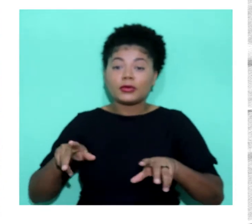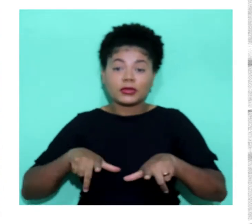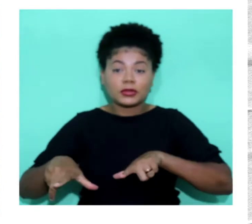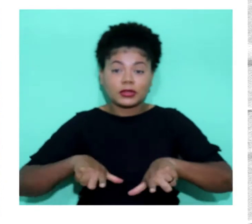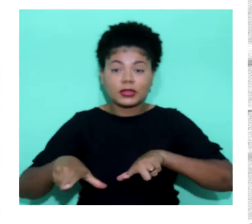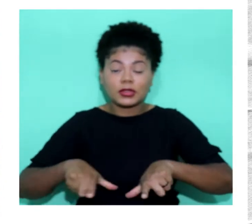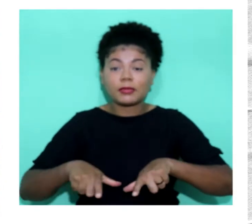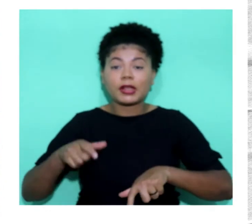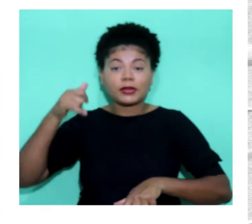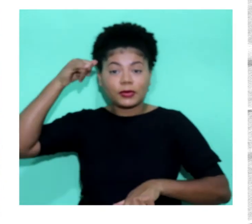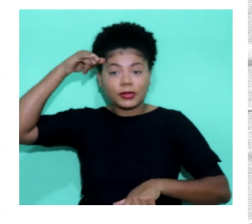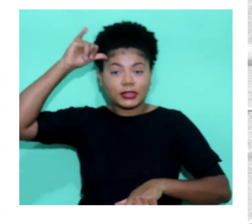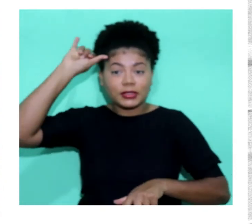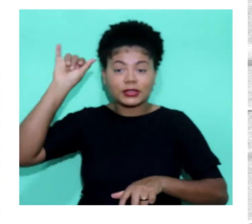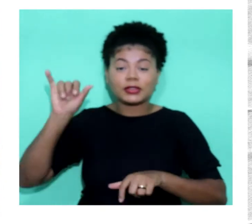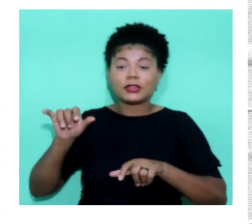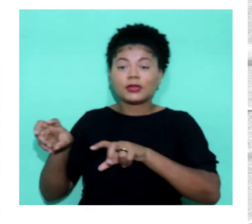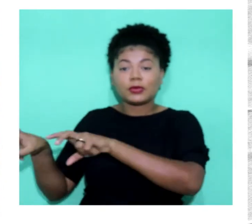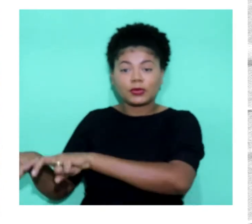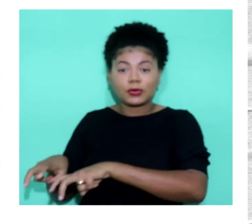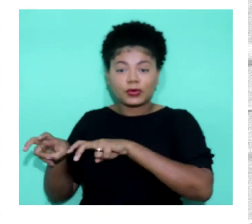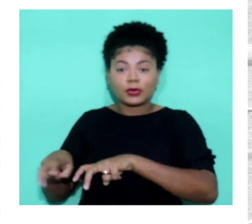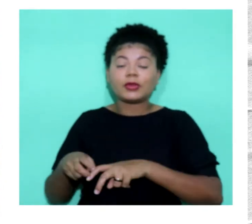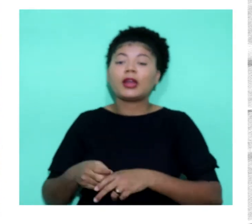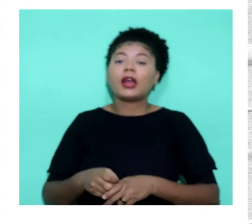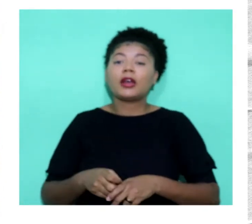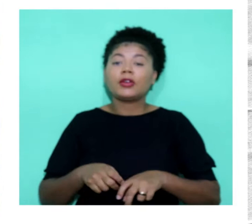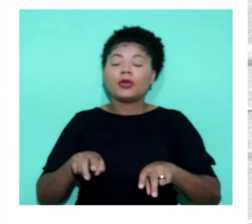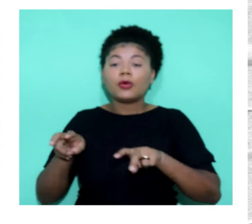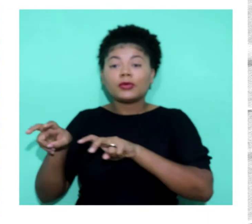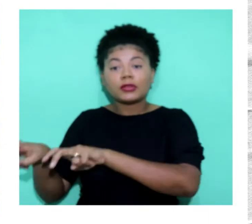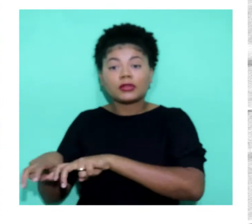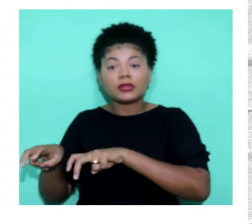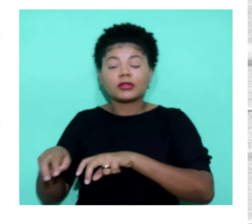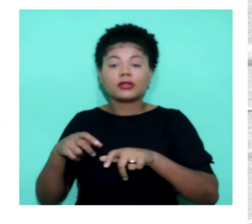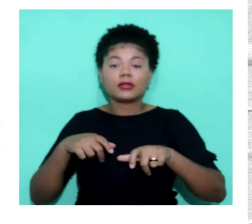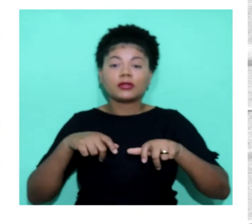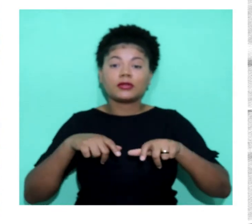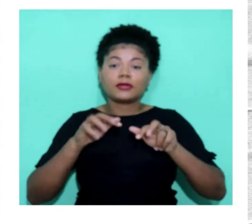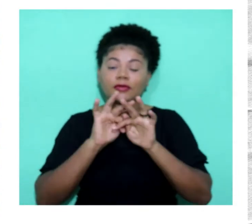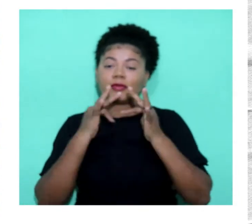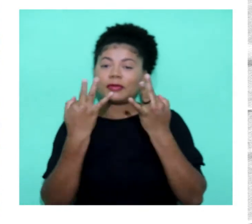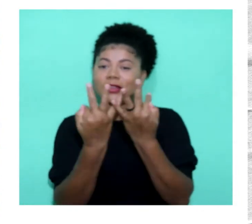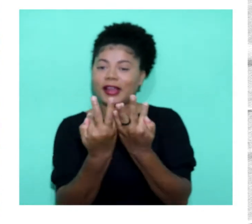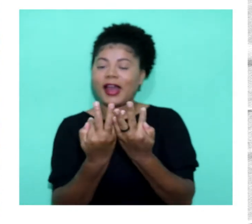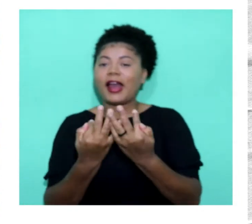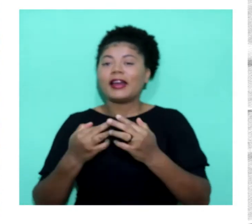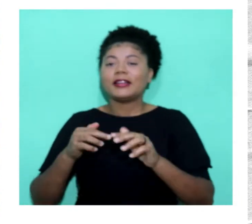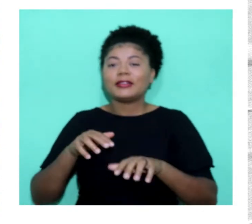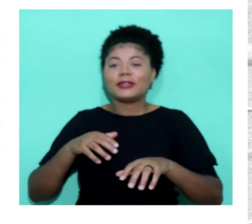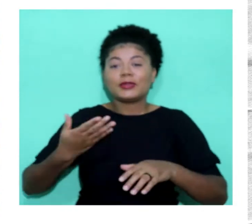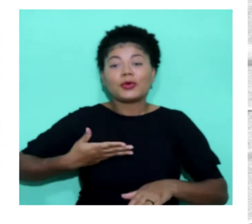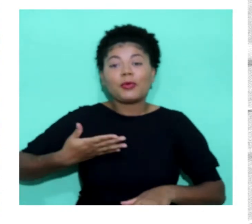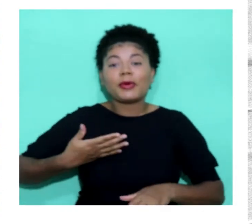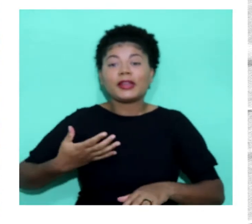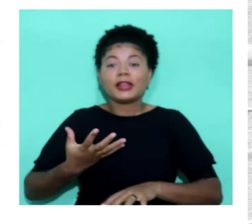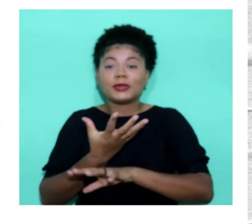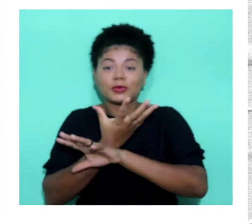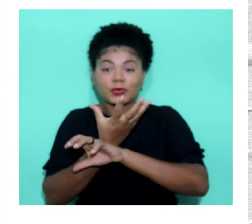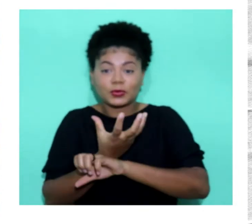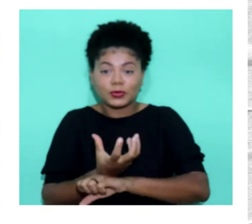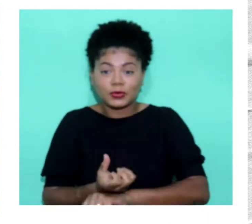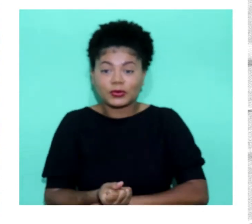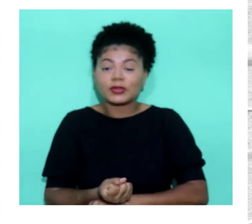é companheiro da telha dos povos os companheiros do núcleo raiz do sertão que é daqui do território de irecê ser